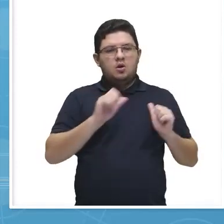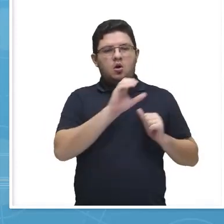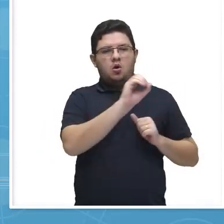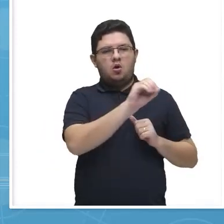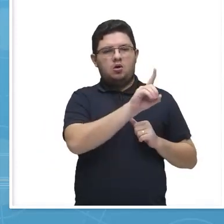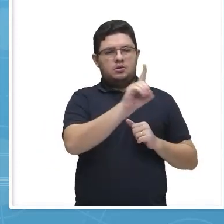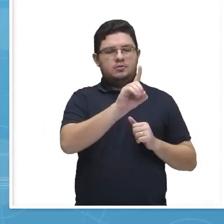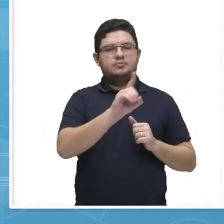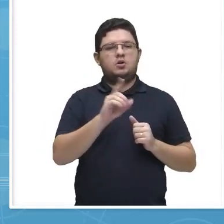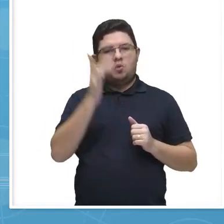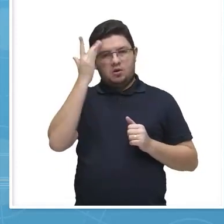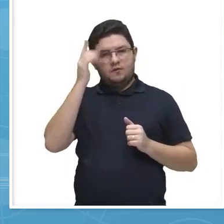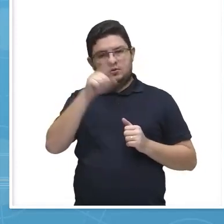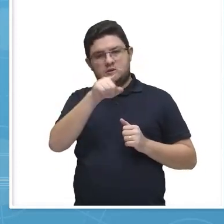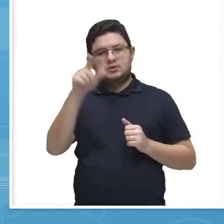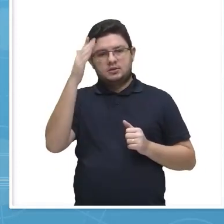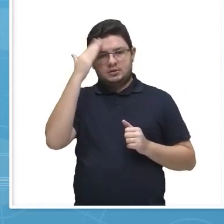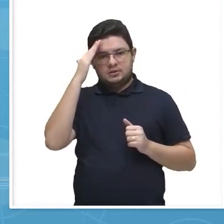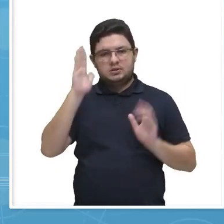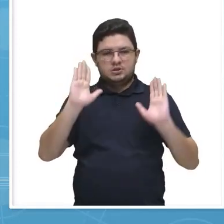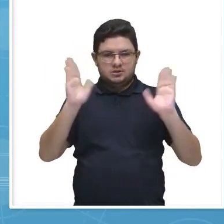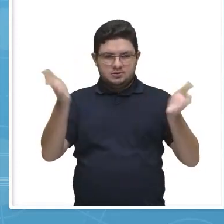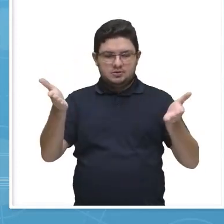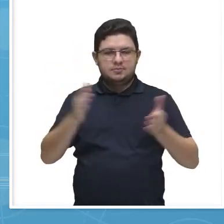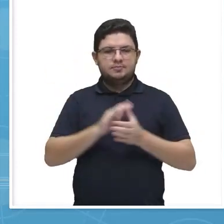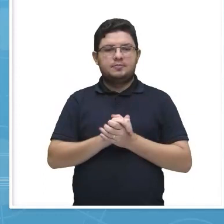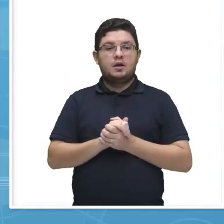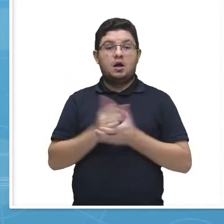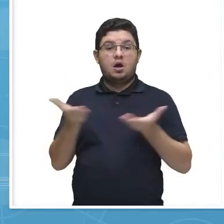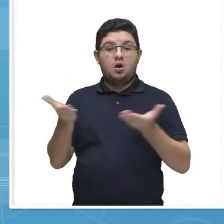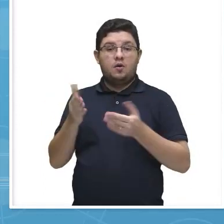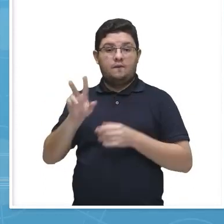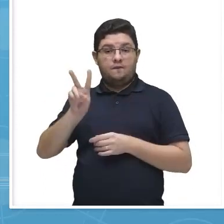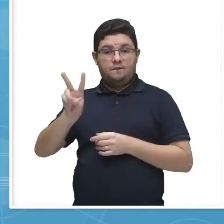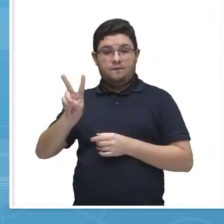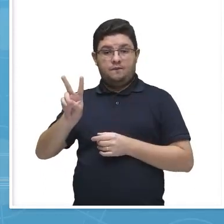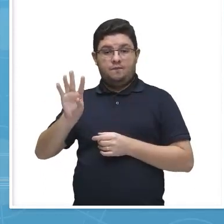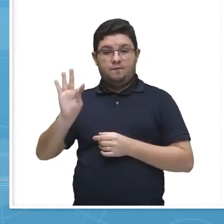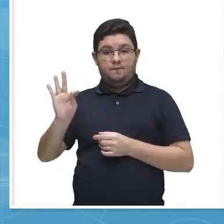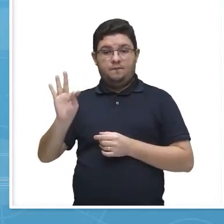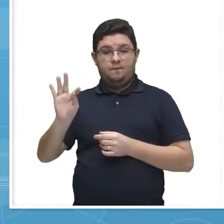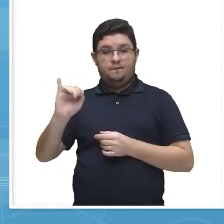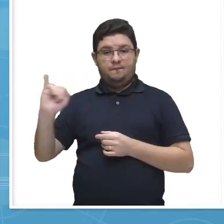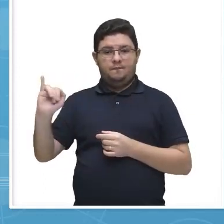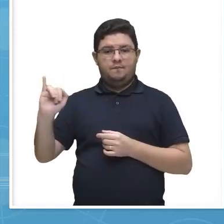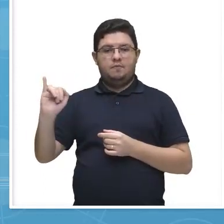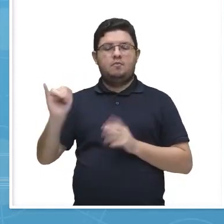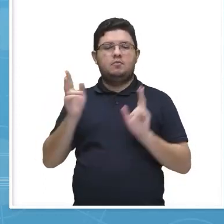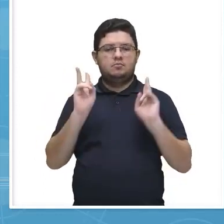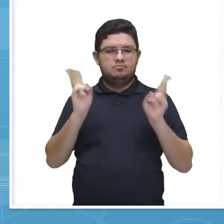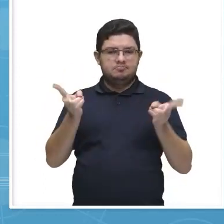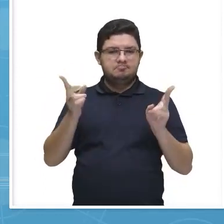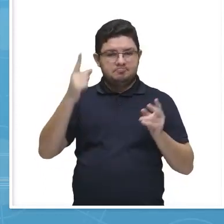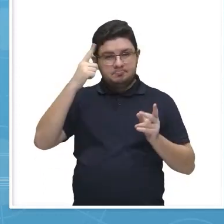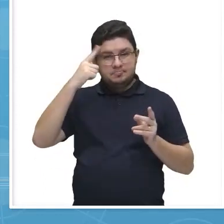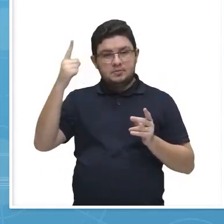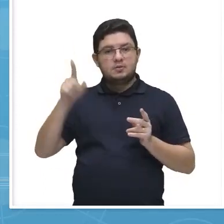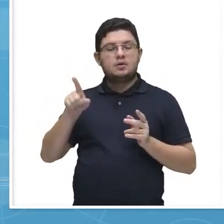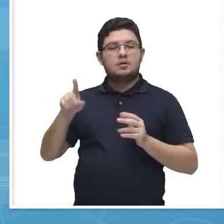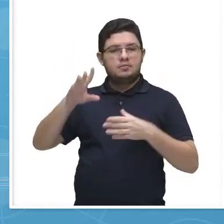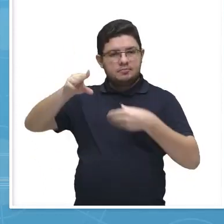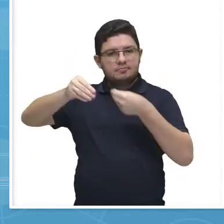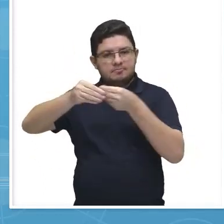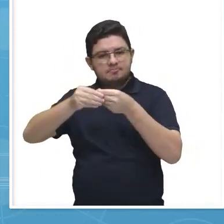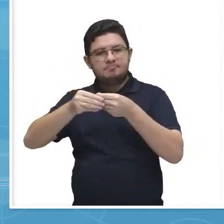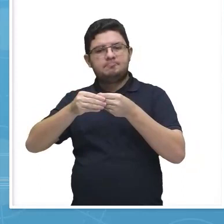você já entendeu. Vamos compreender o verbo transitivo indireto. Mesma ideia, ele exige um complemento para que eu